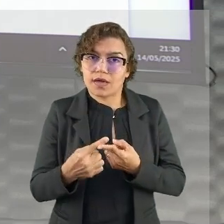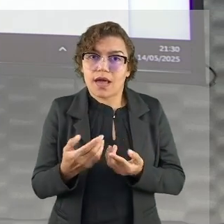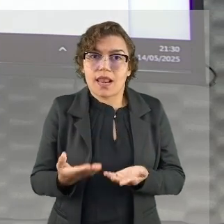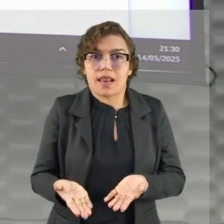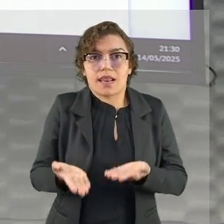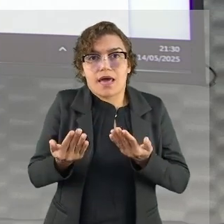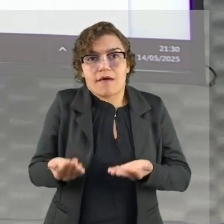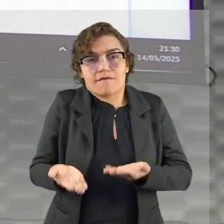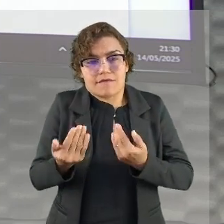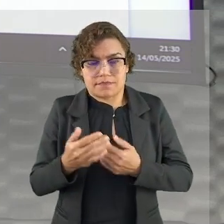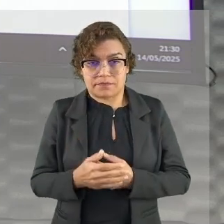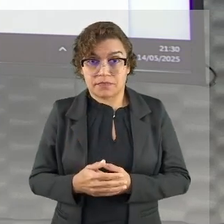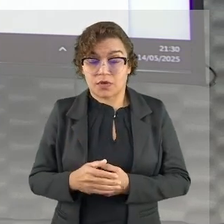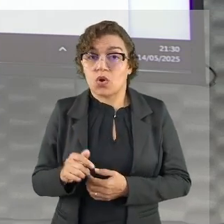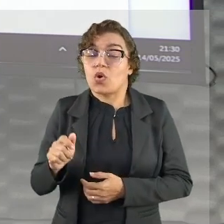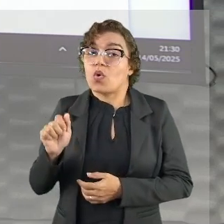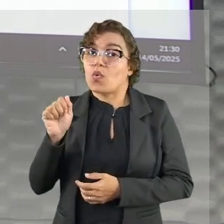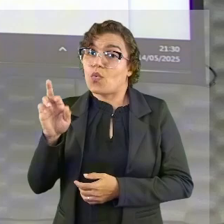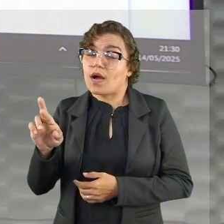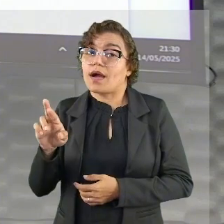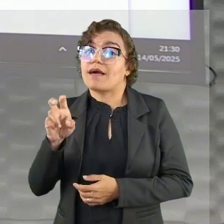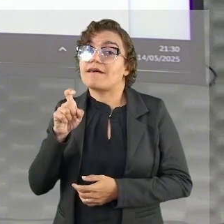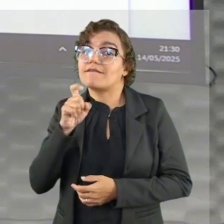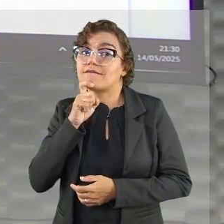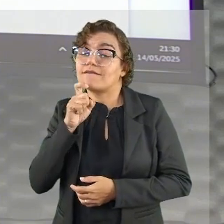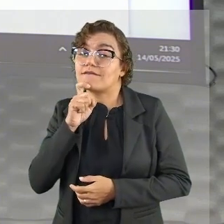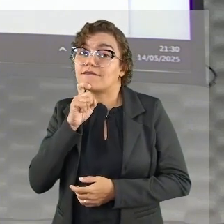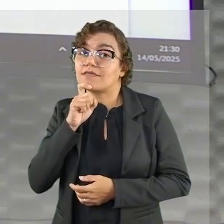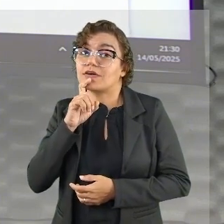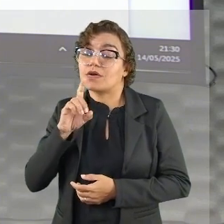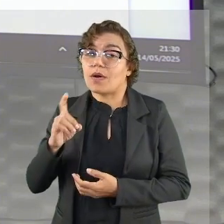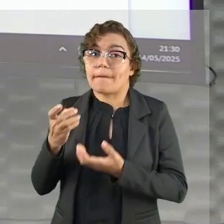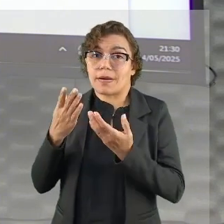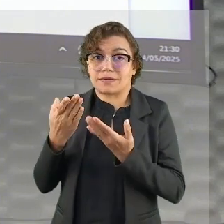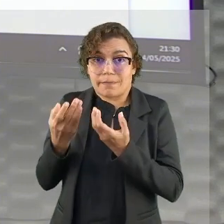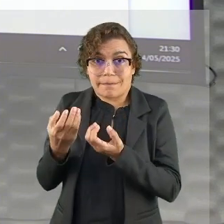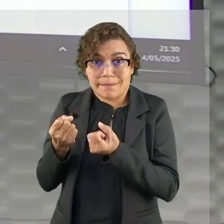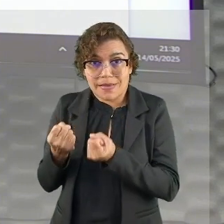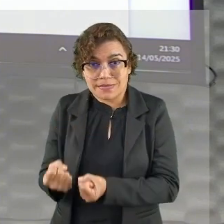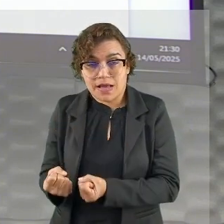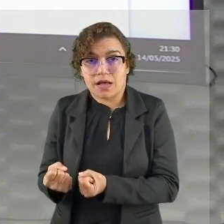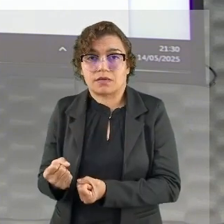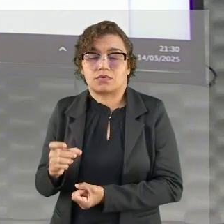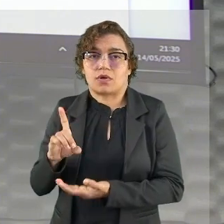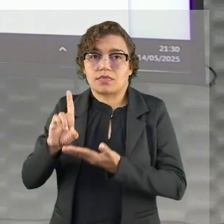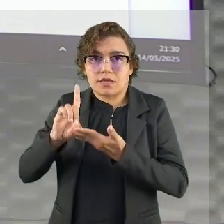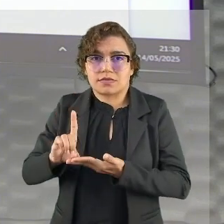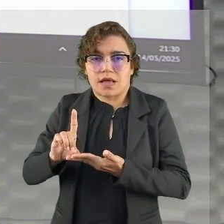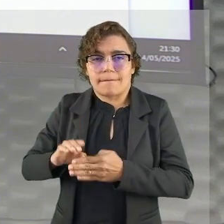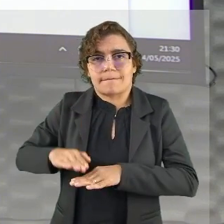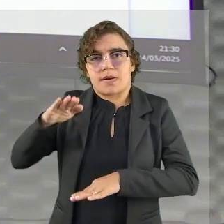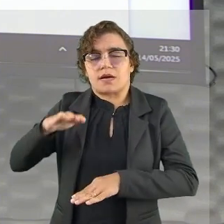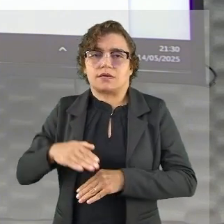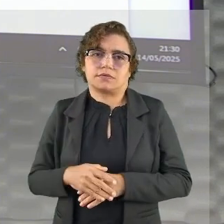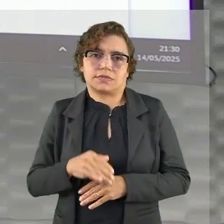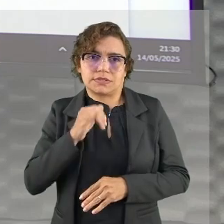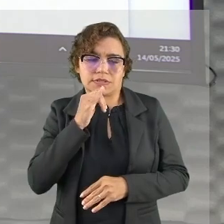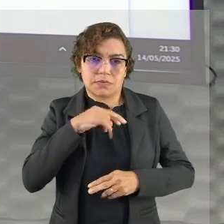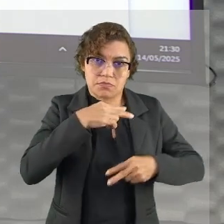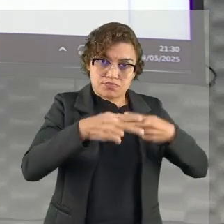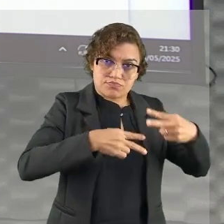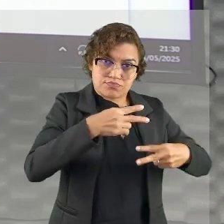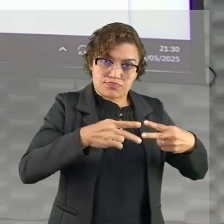menor. E o ar frio tende a descer devido à densidade dele ser maior. Tá? A gente viu ainda agora, nas brisas, a